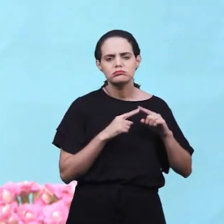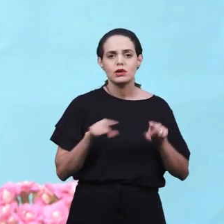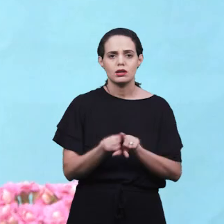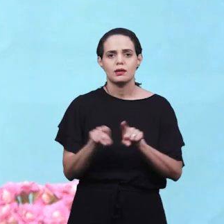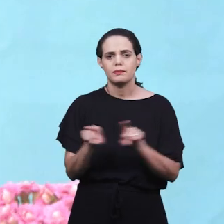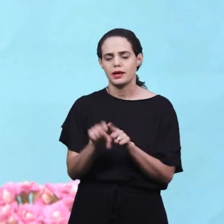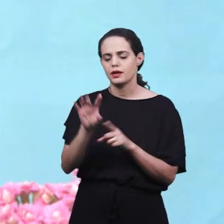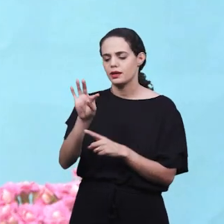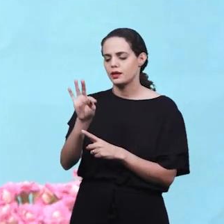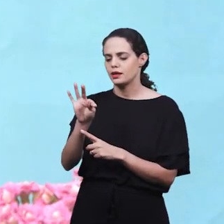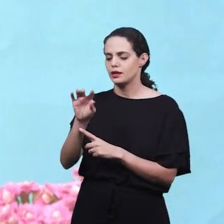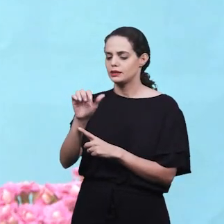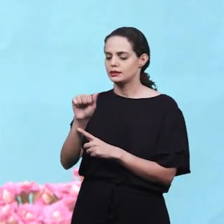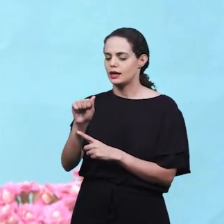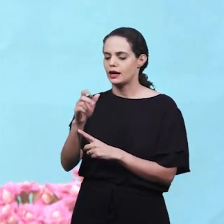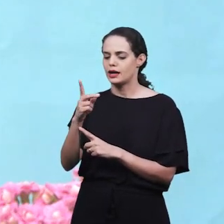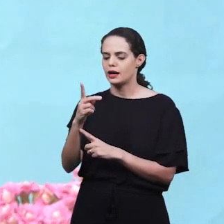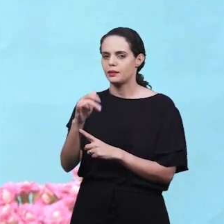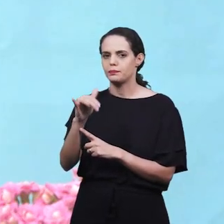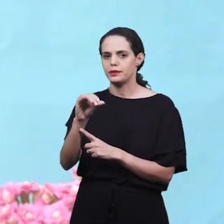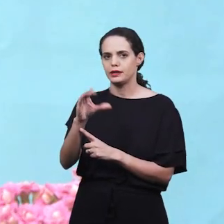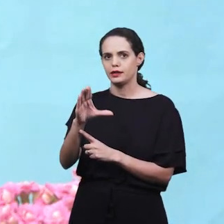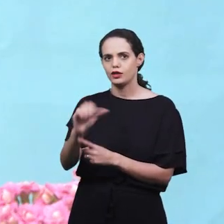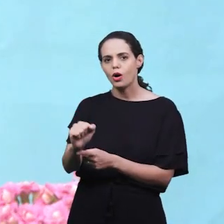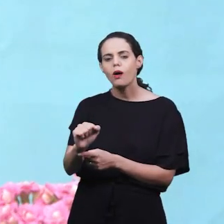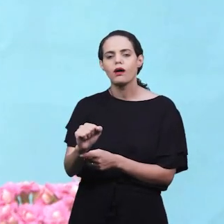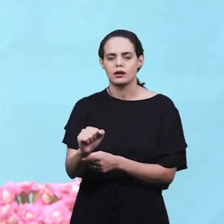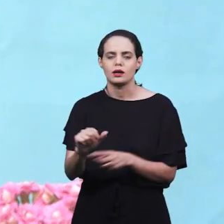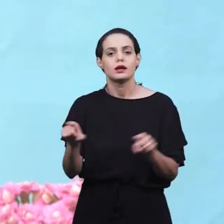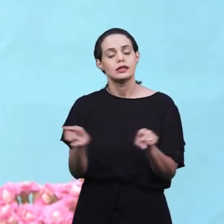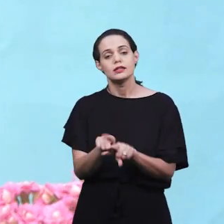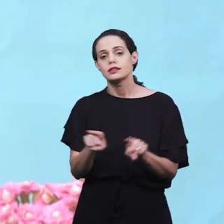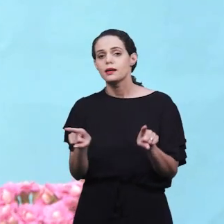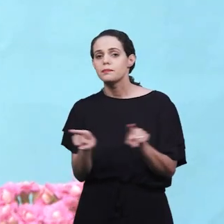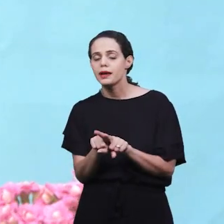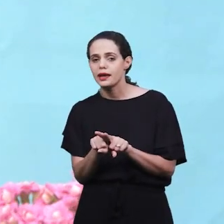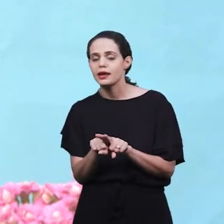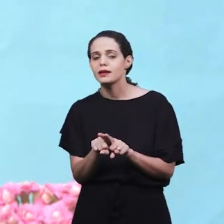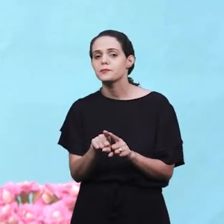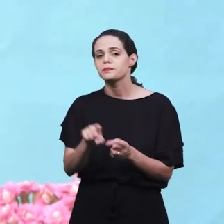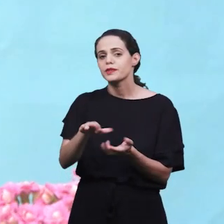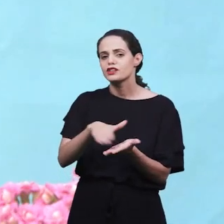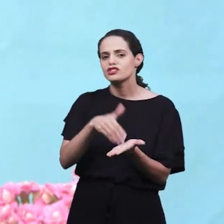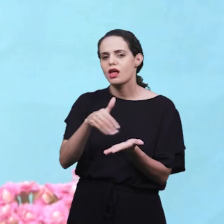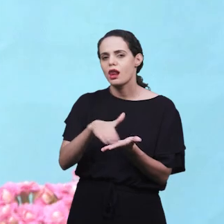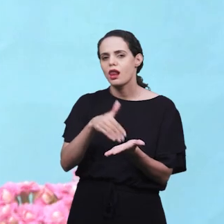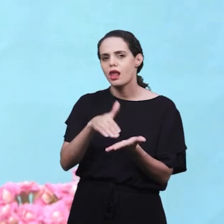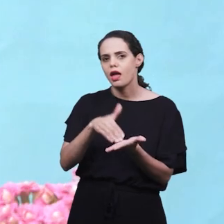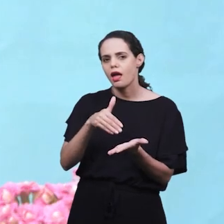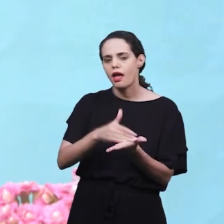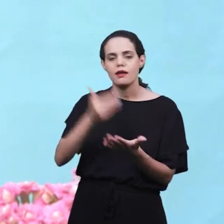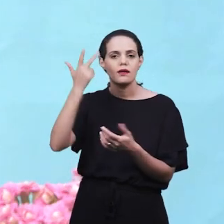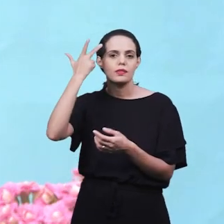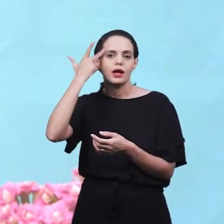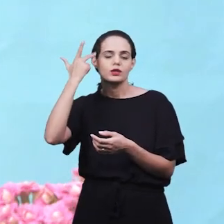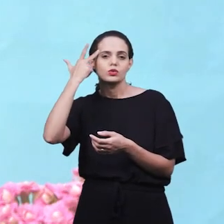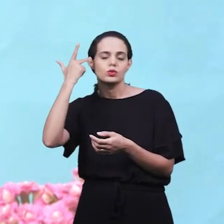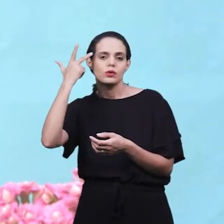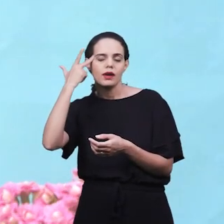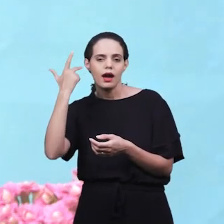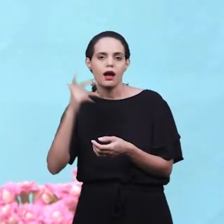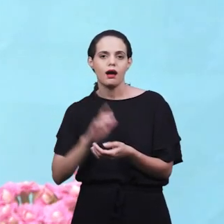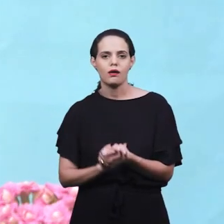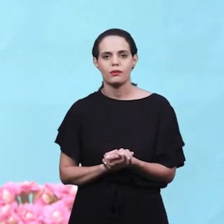com geleia 100% fruta e também podemos ofertar panqueca vegana com recheios variados e,